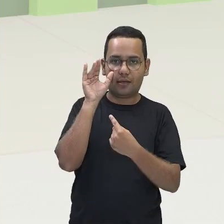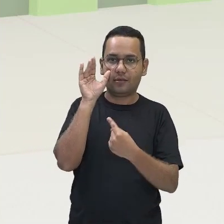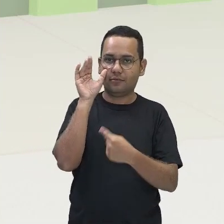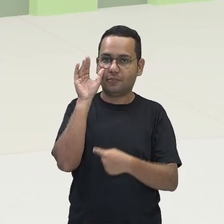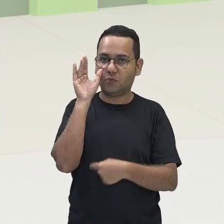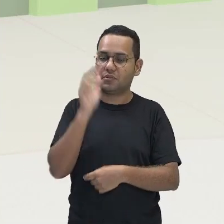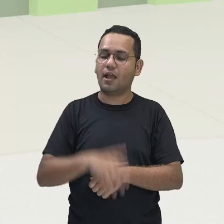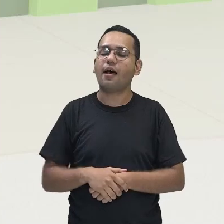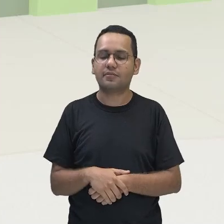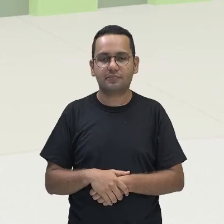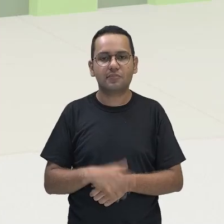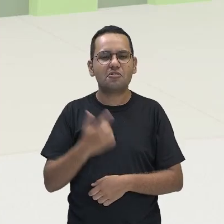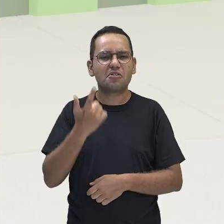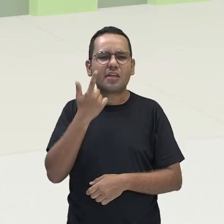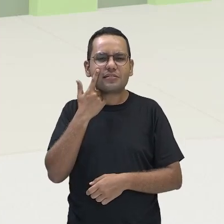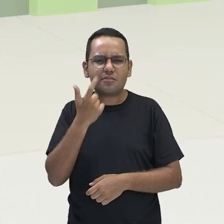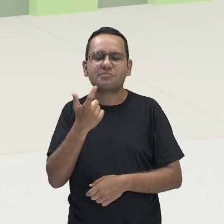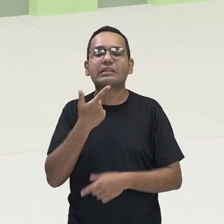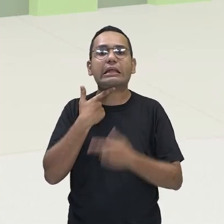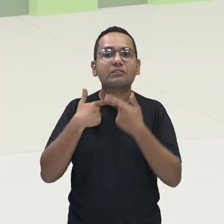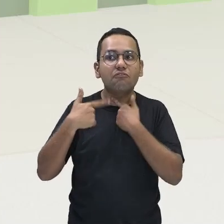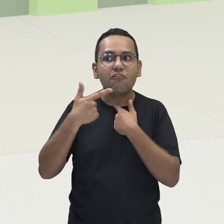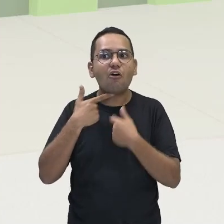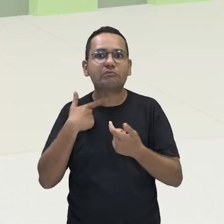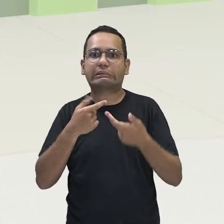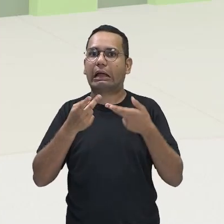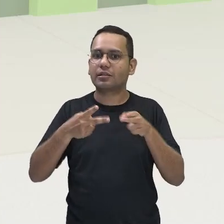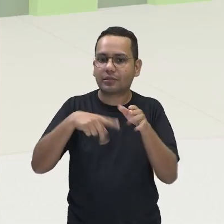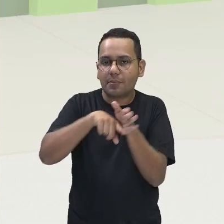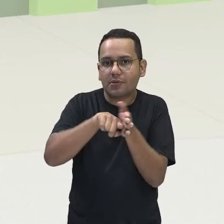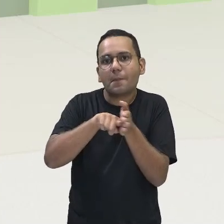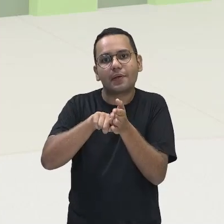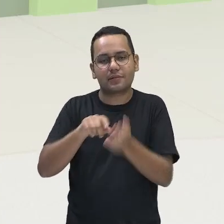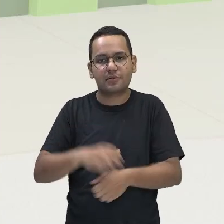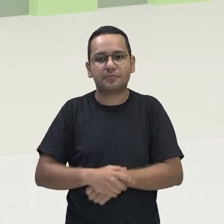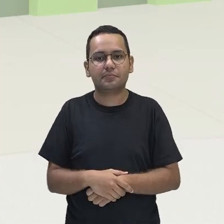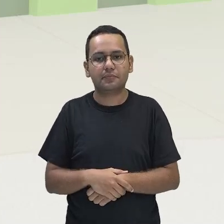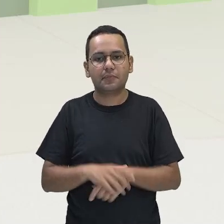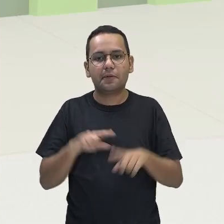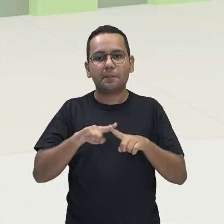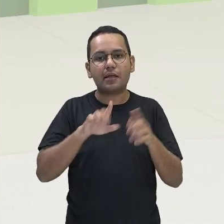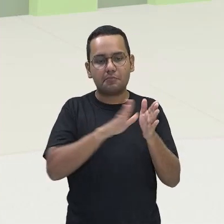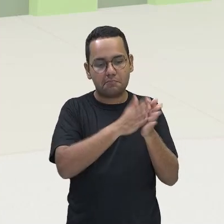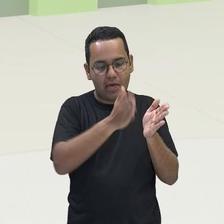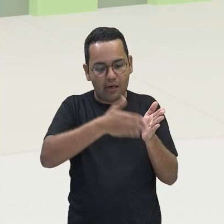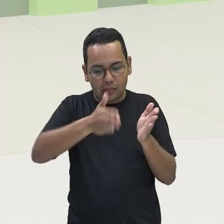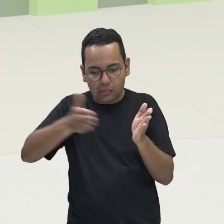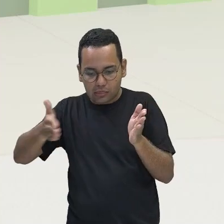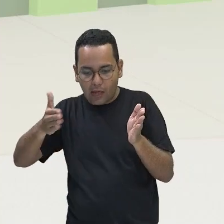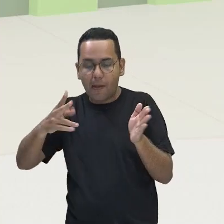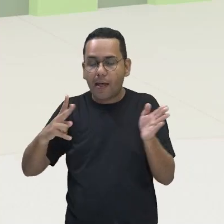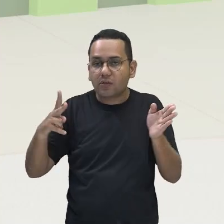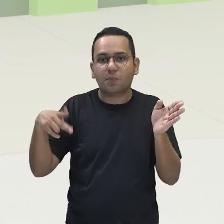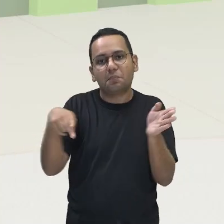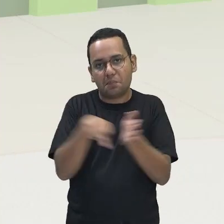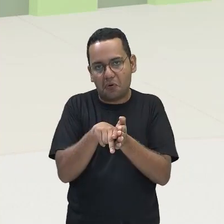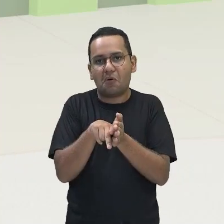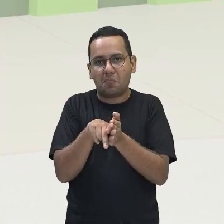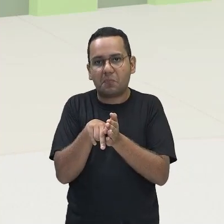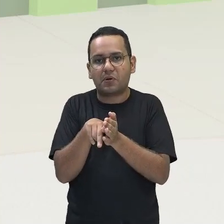nossa aula. E a partir daí, todas essas etapas científicas são adotadas